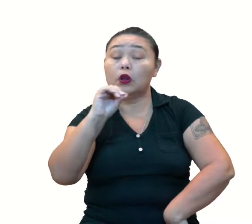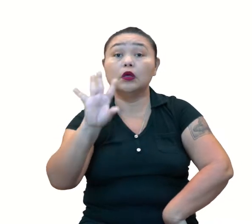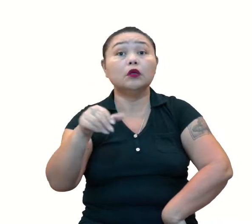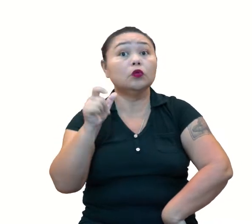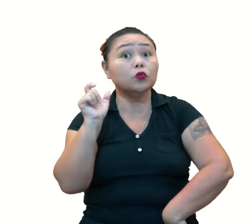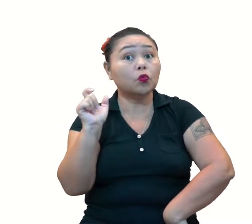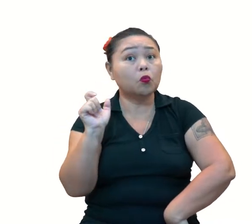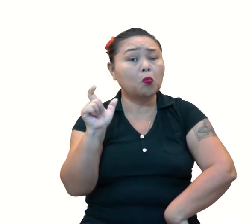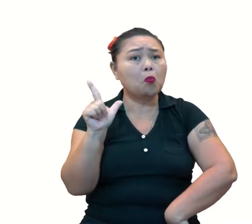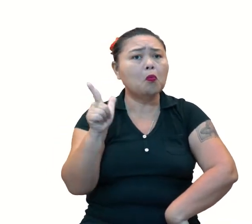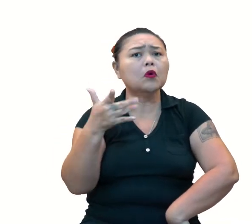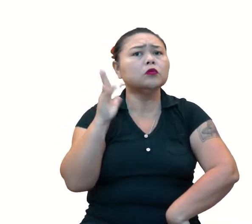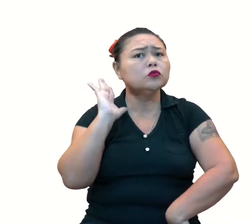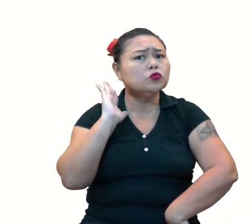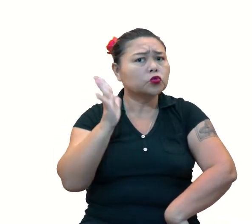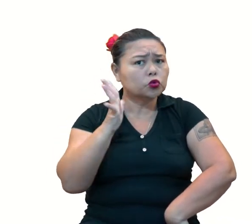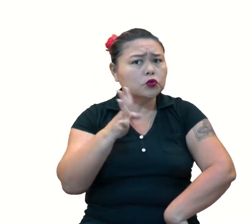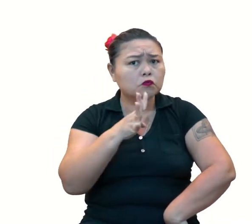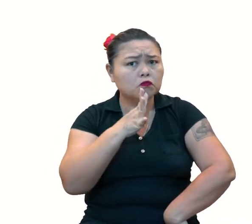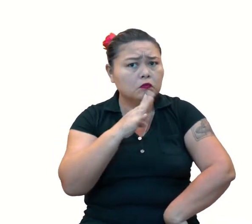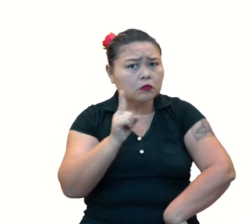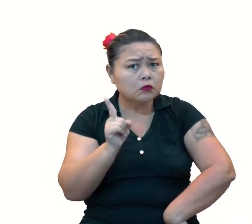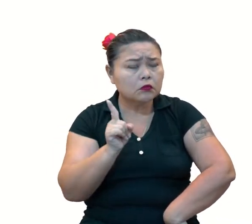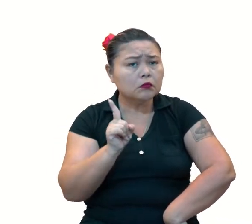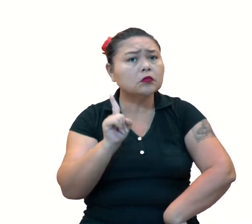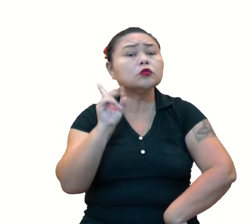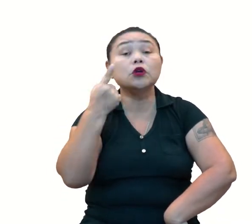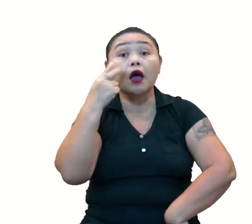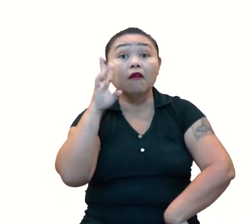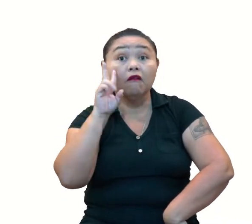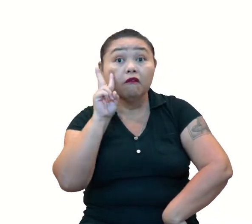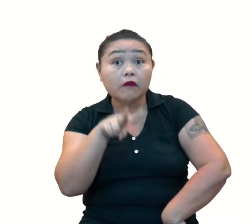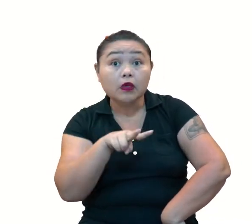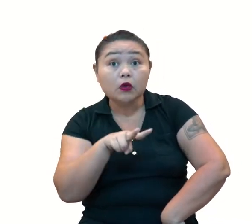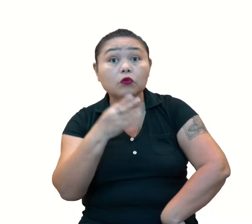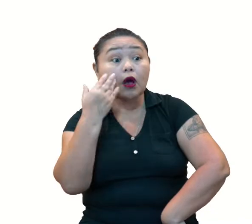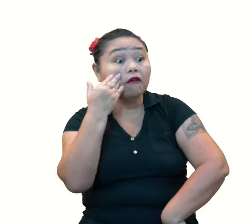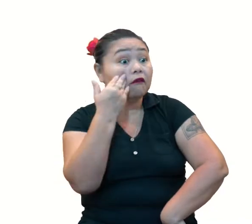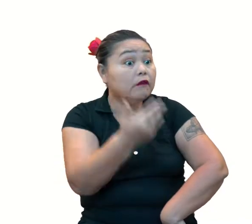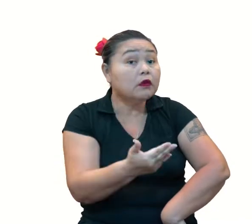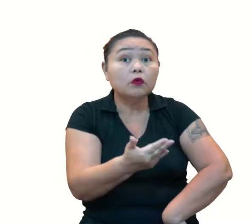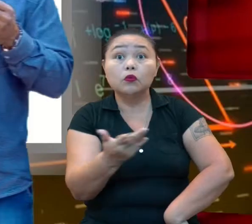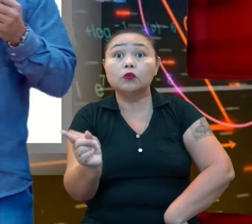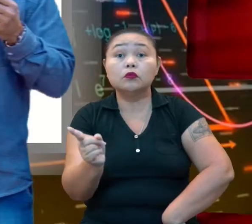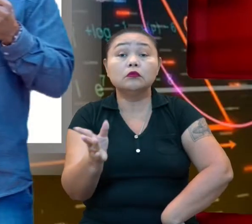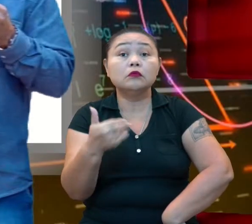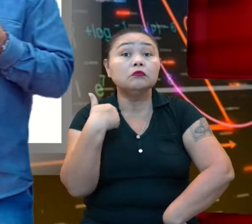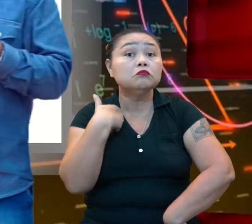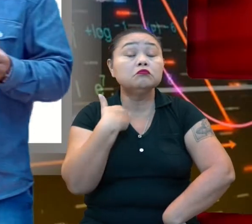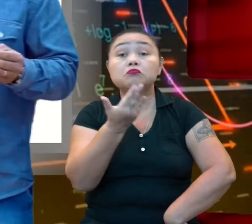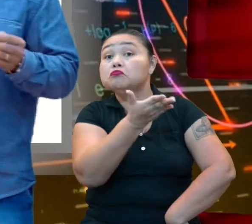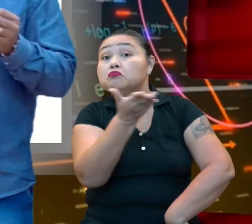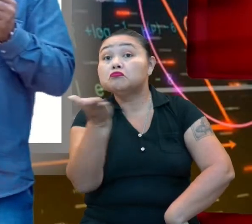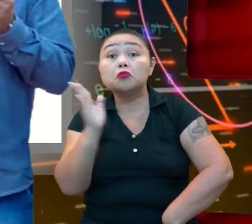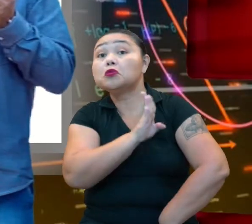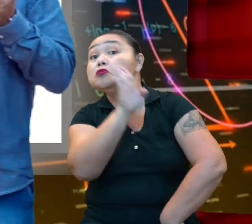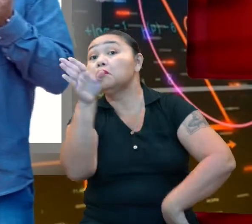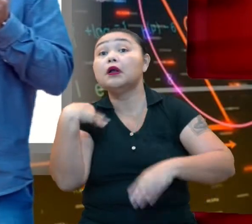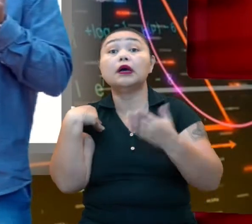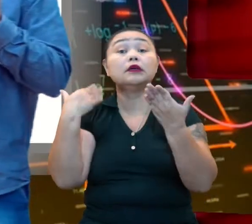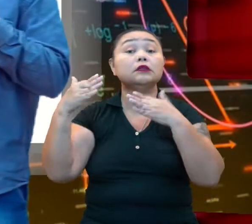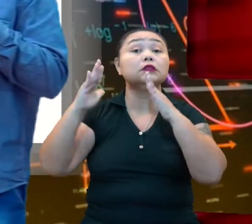falar, pelo menos já viu ou já se deparou. Olha aqui com a gente. Indo para a